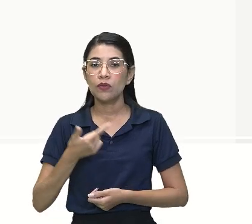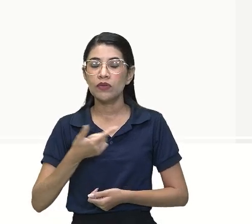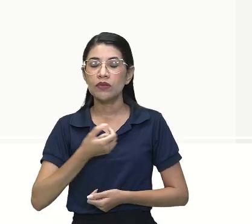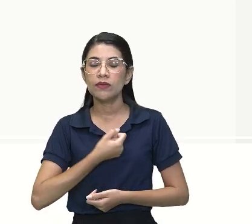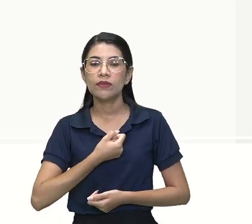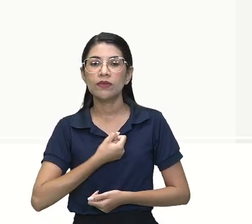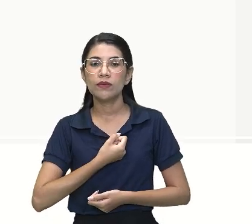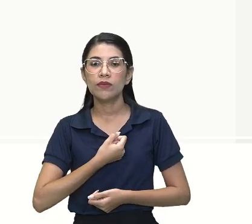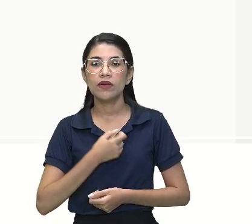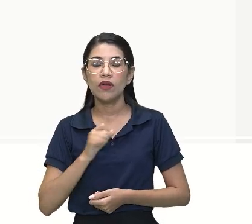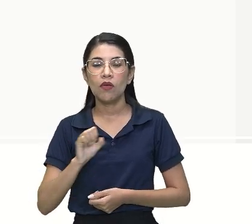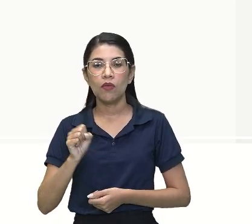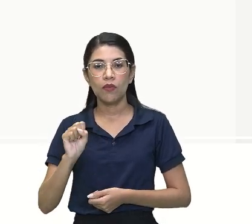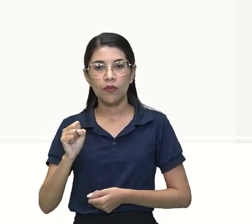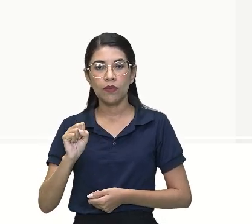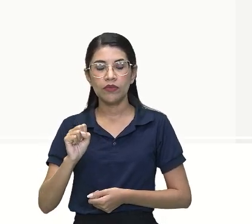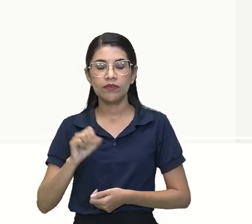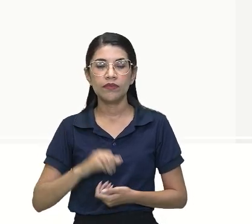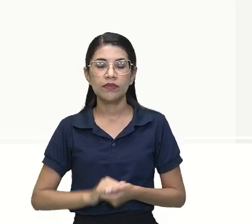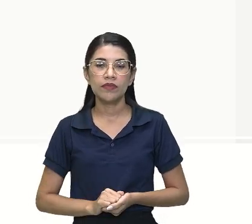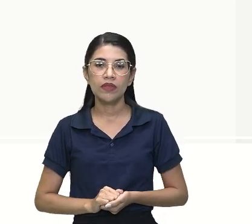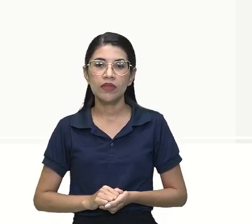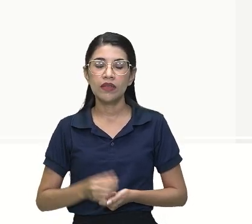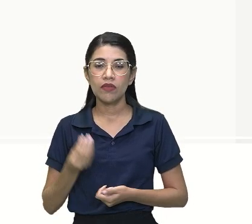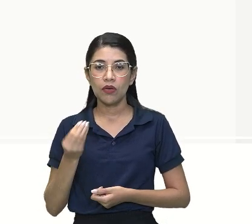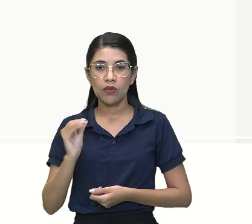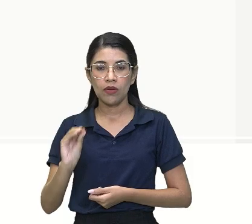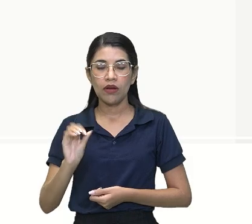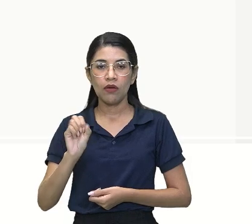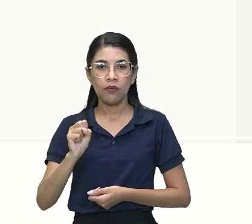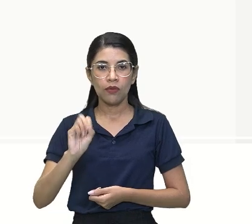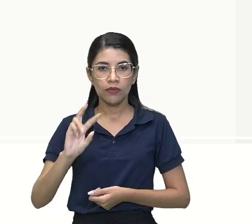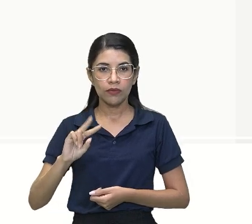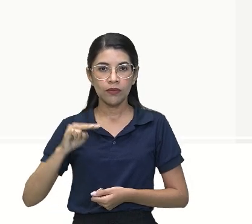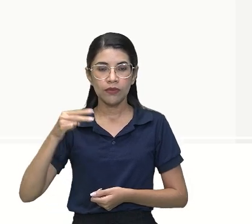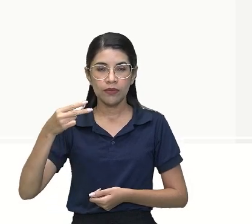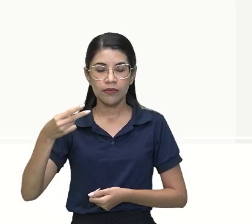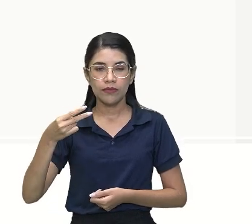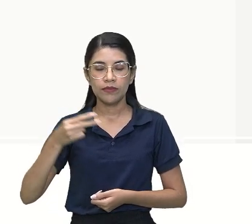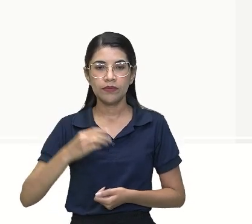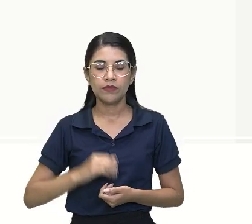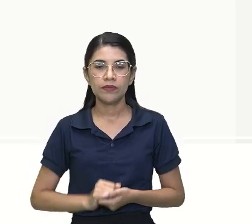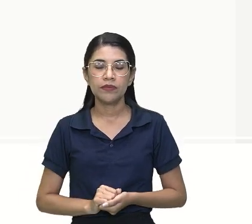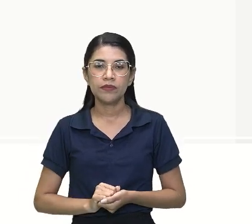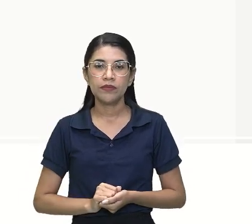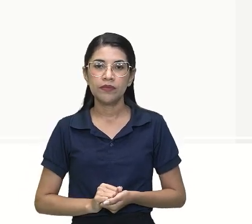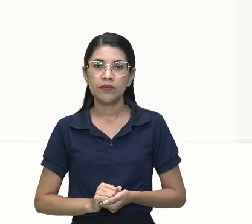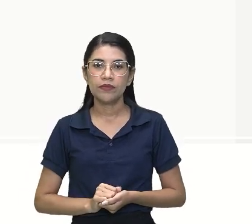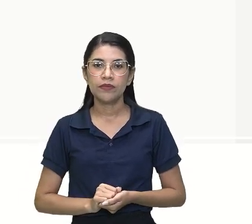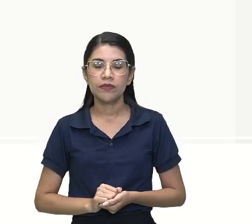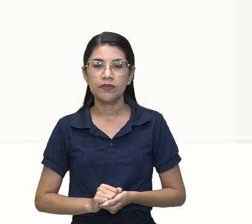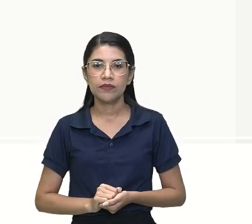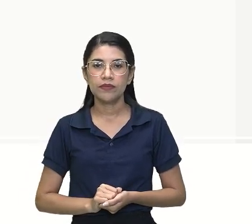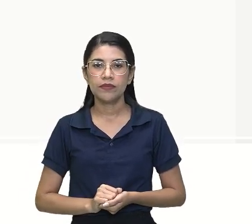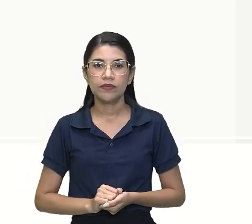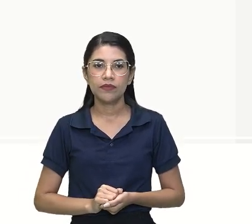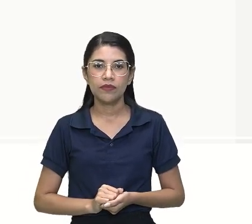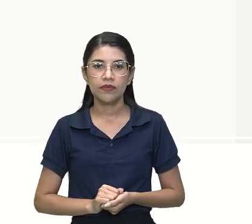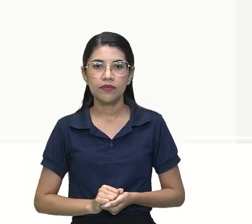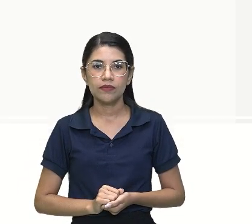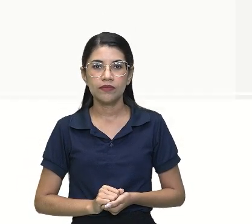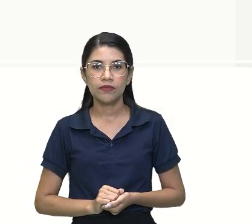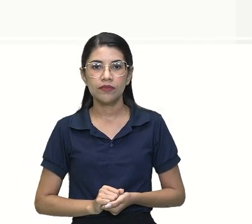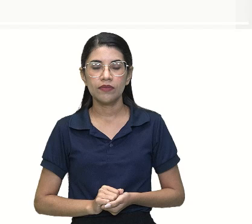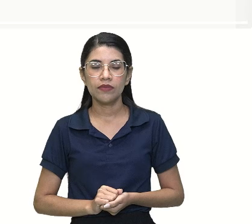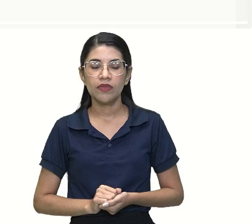O segundo termo é 8. Então, aqui, ó, vai virar 8 ao quadrado. Tá?